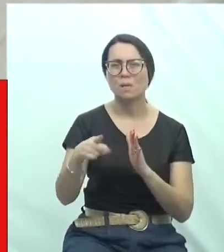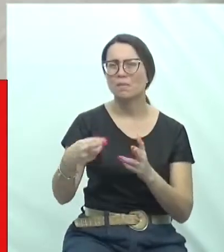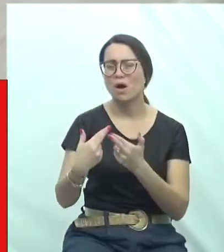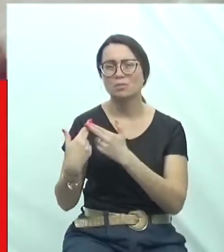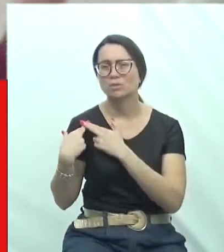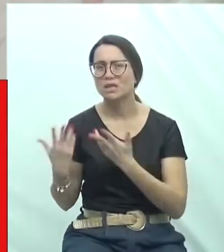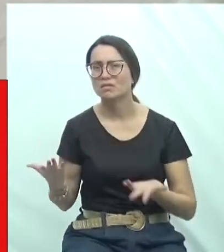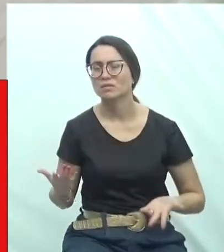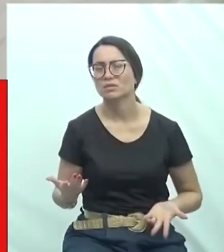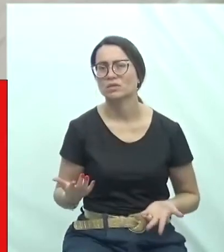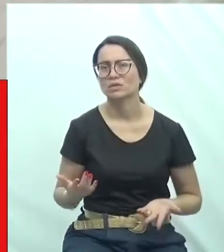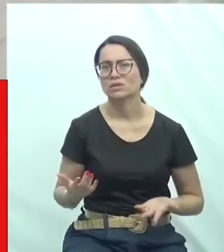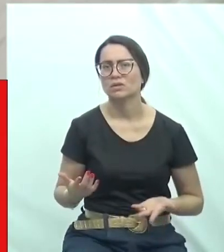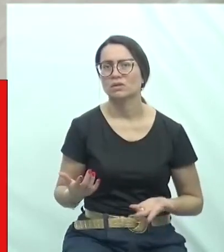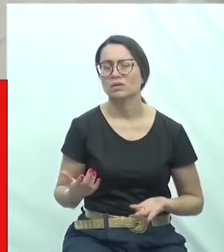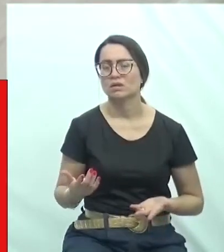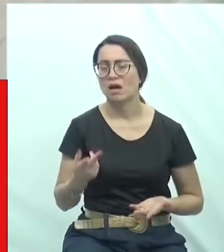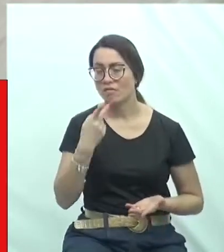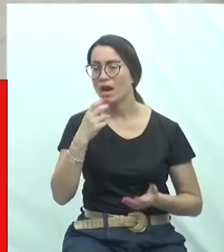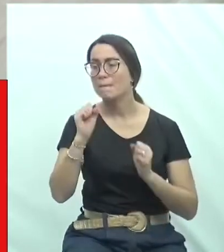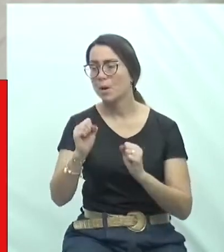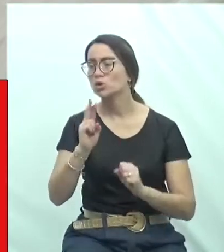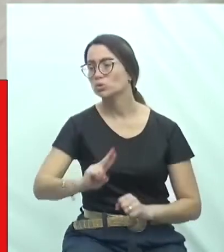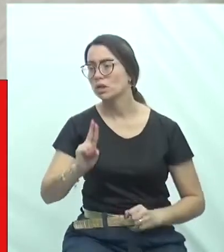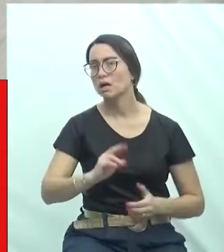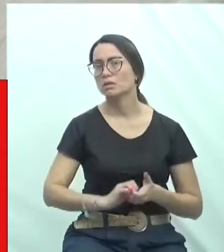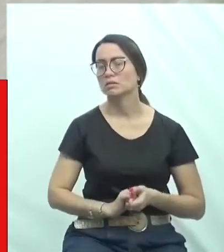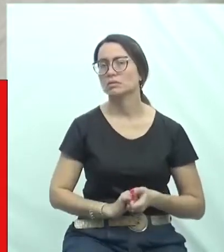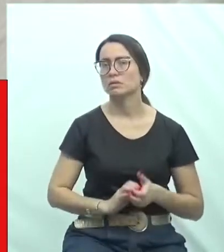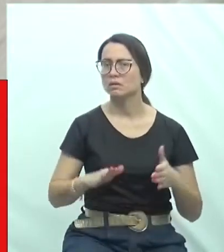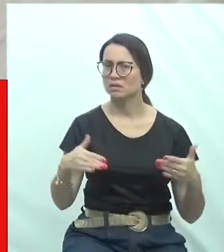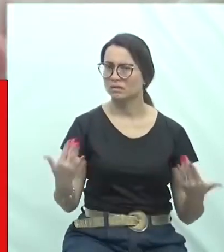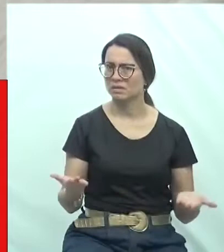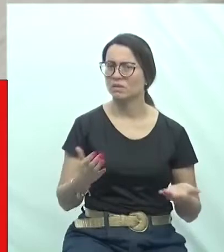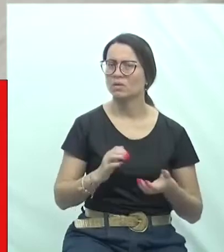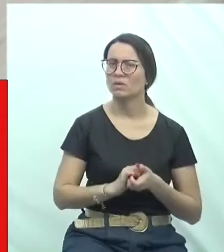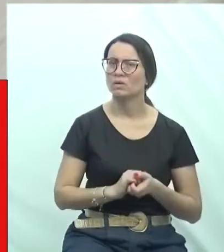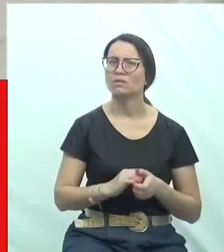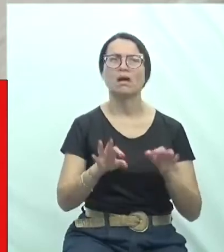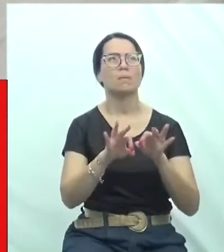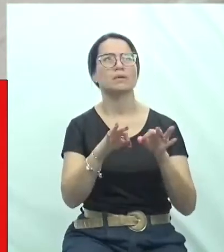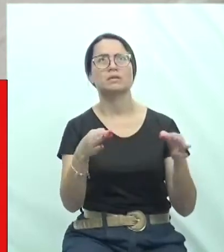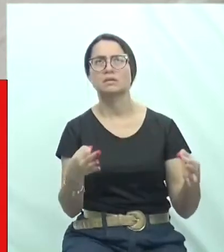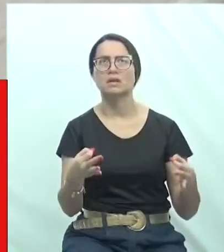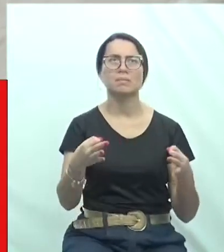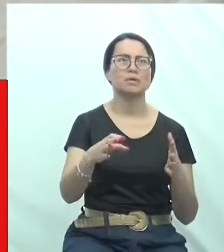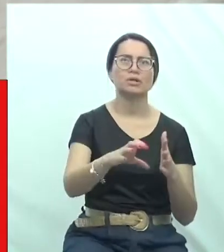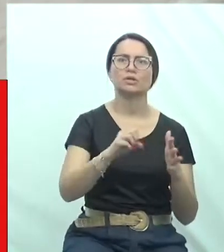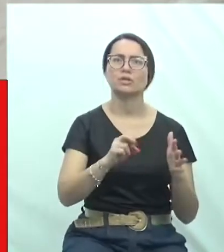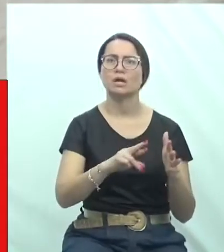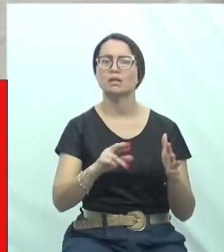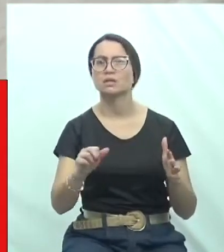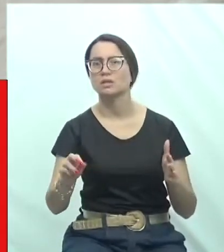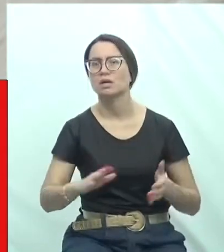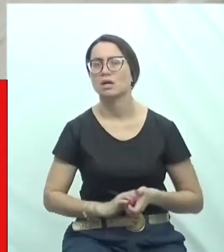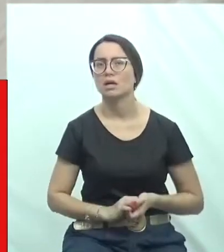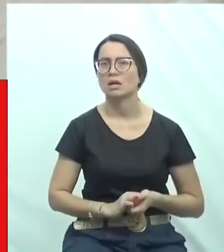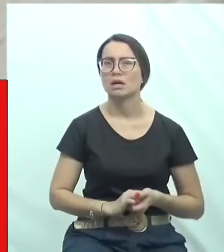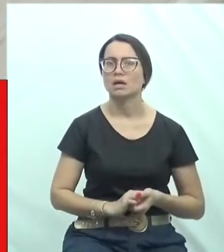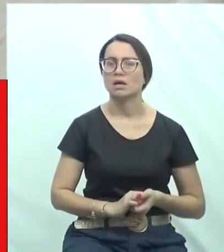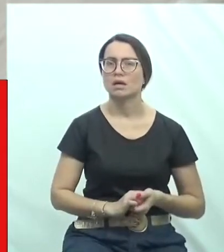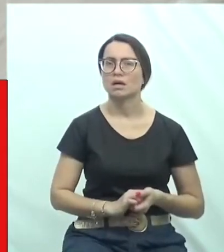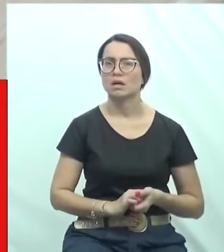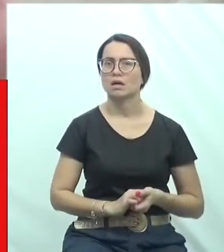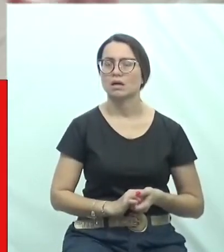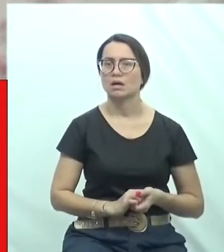Casan, ele vai me dizer, Fernanda, pode usar. Então, gente, não é uma simples retirada de ar. Os bolsões de ar que tem